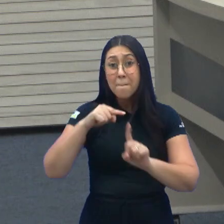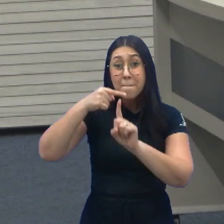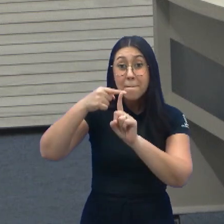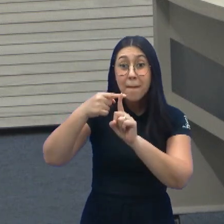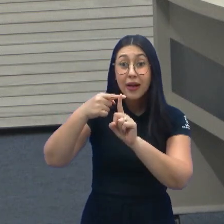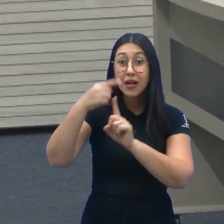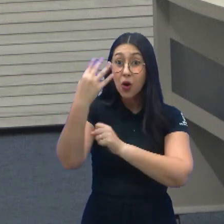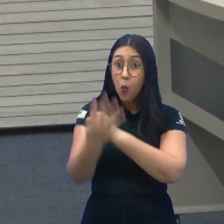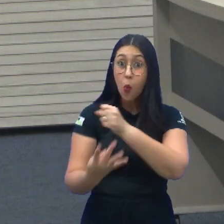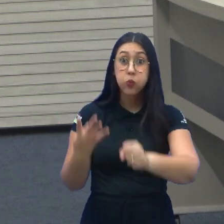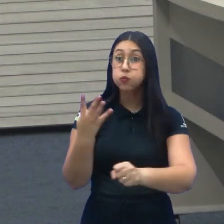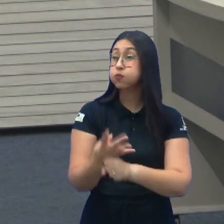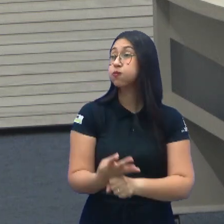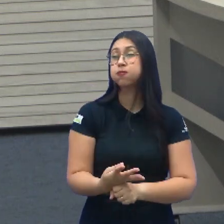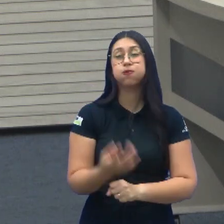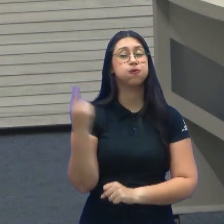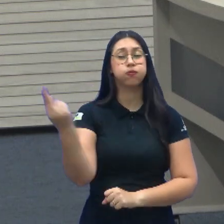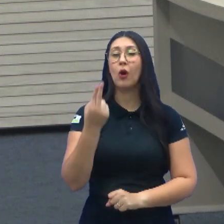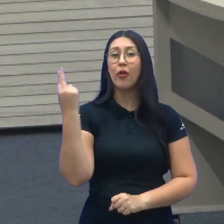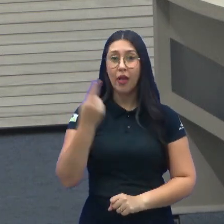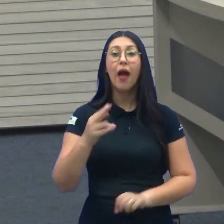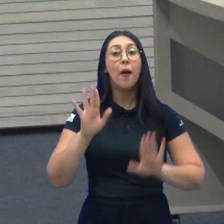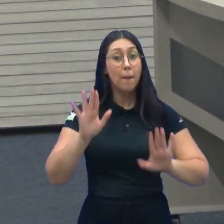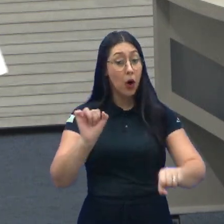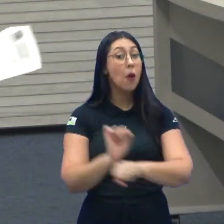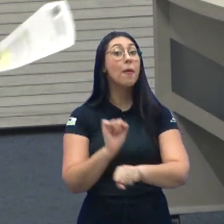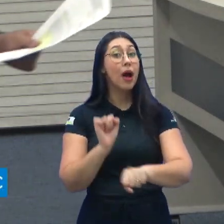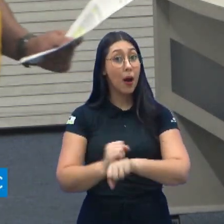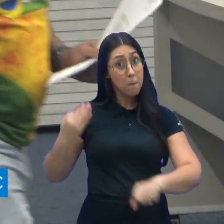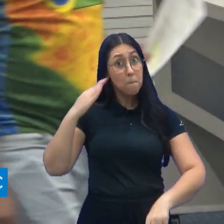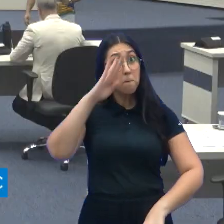E podem esperar, Bolsonaro está voltando.